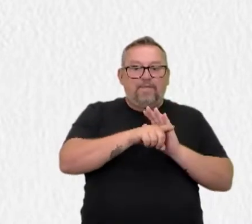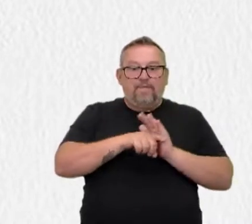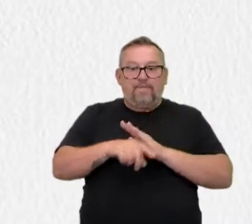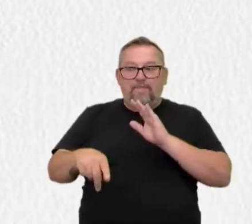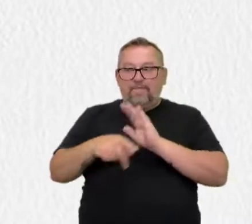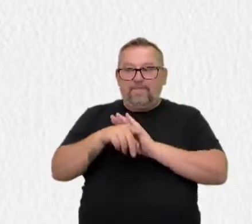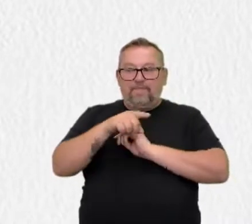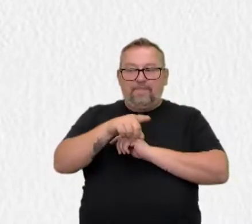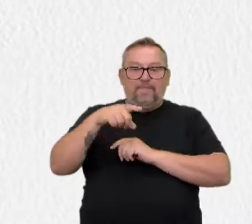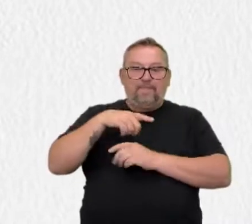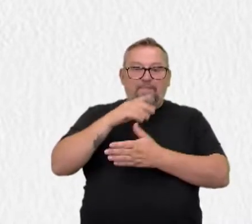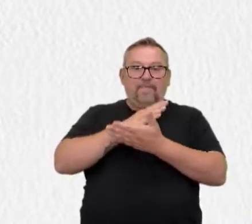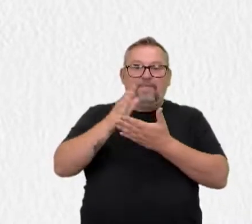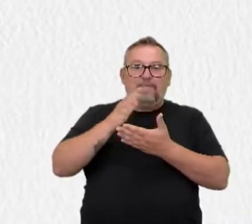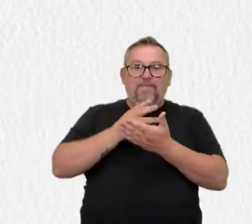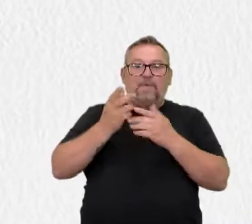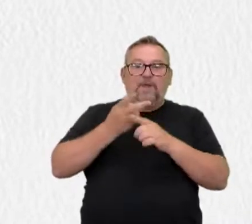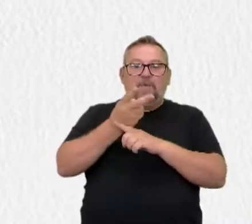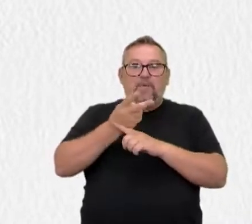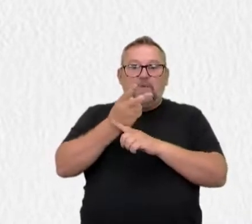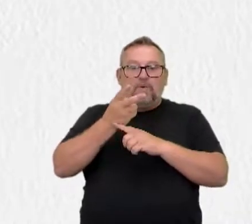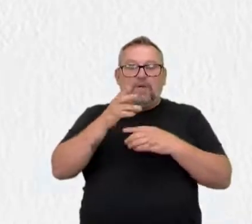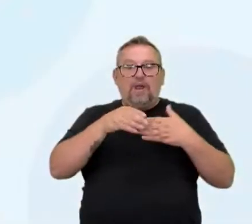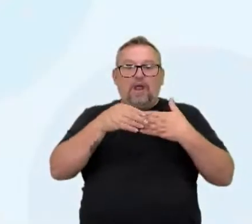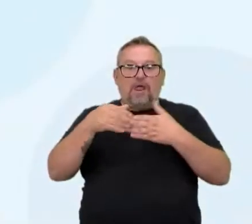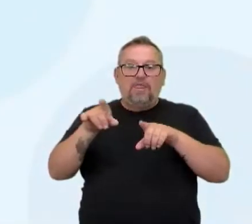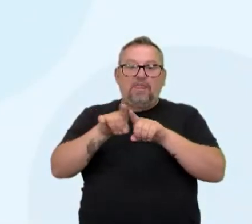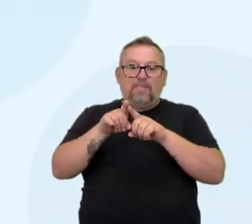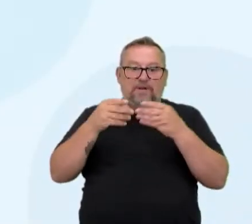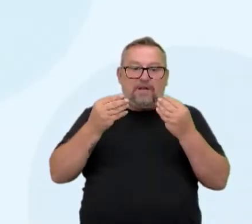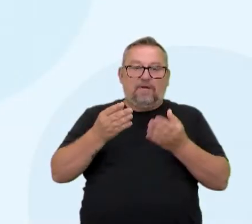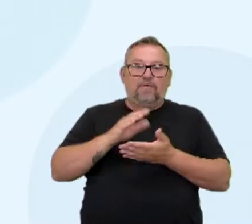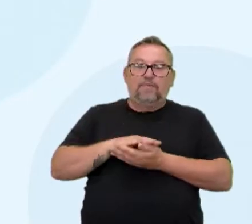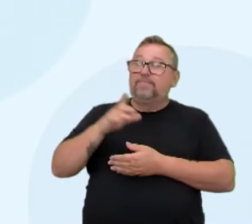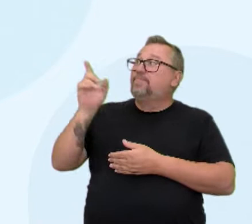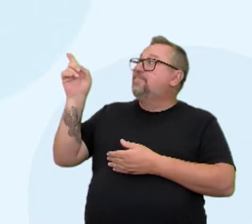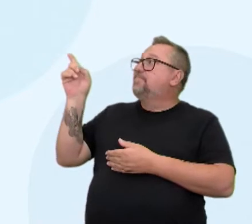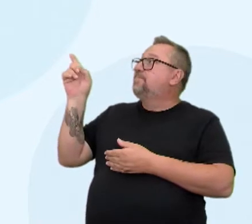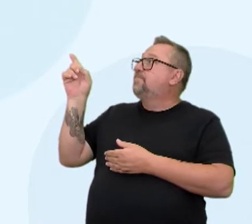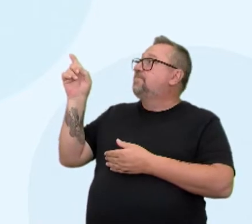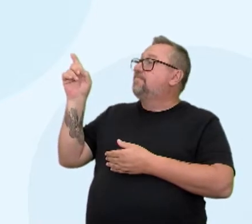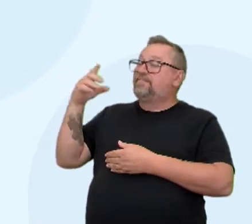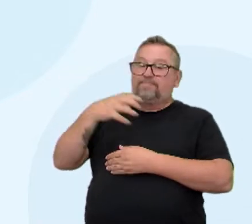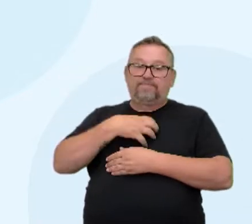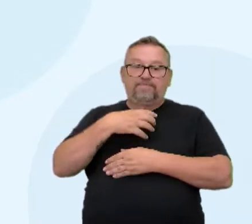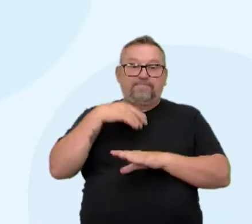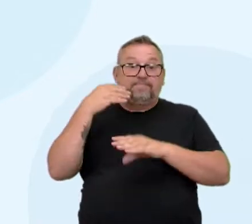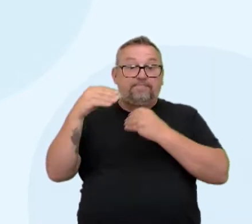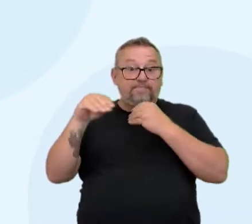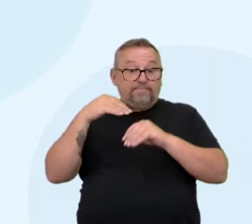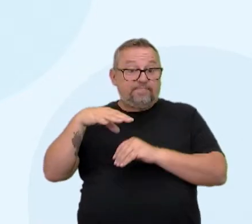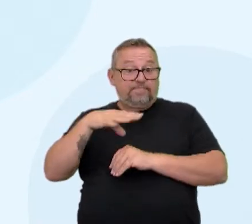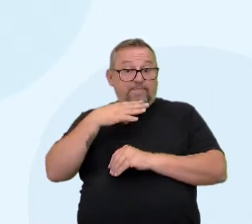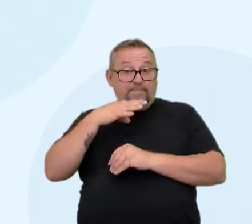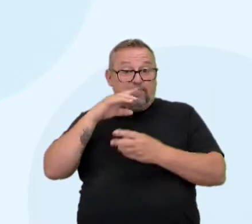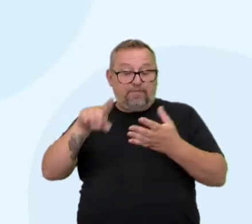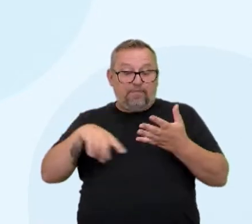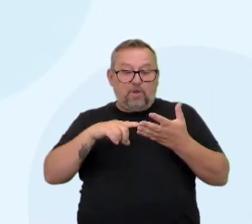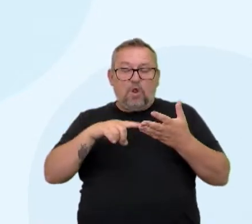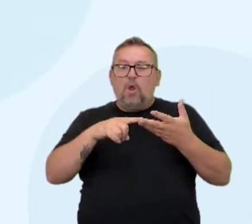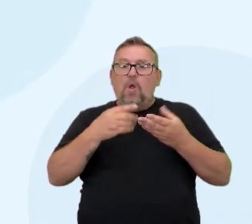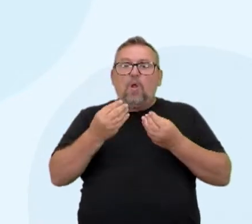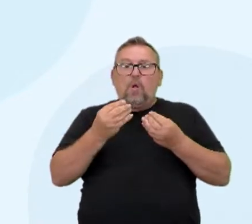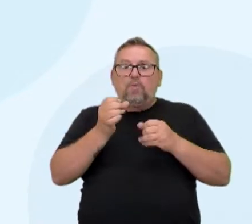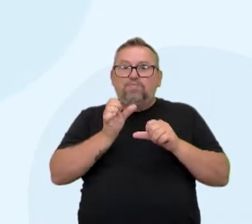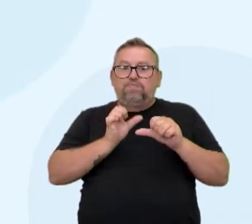vocês começam a buscar as perguntas norteadoras na tela para vocês, ó. Quais formatos de memes você conhece? Como algo se torna